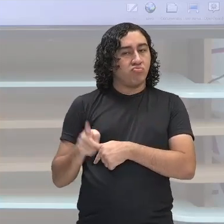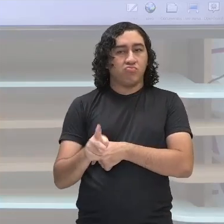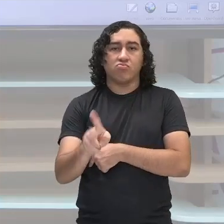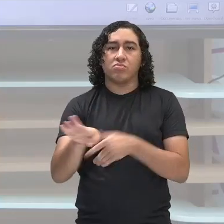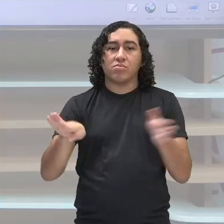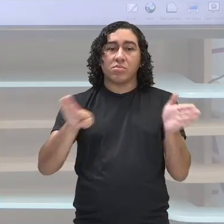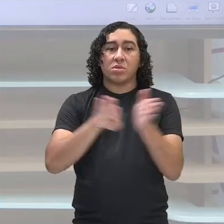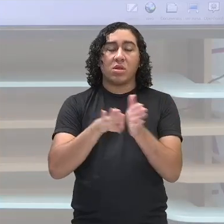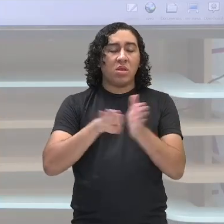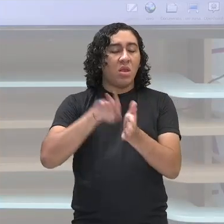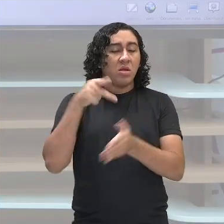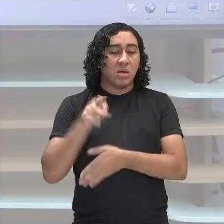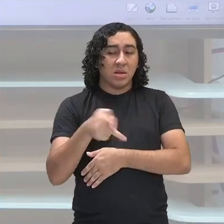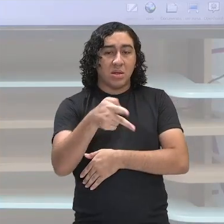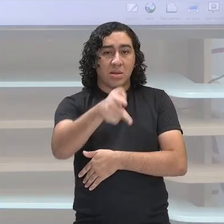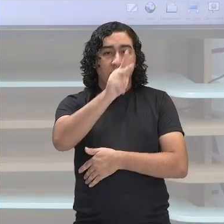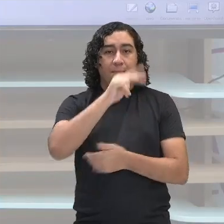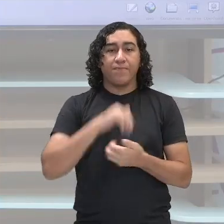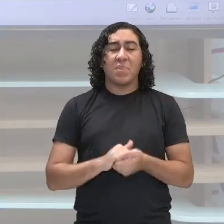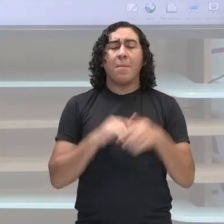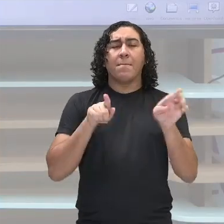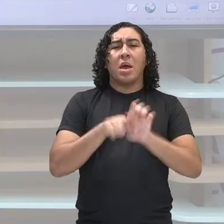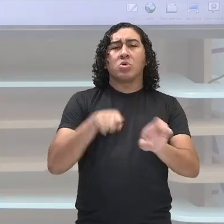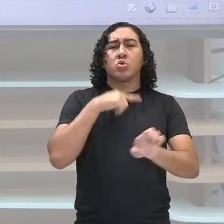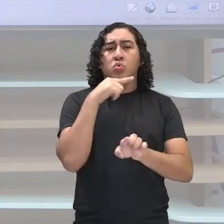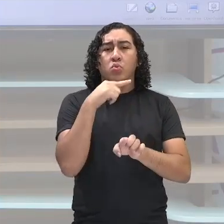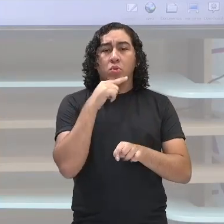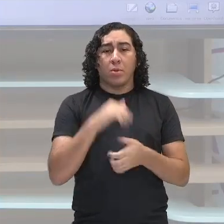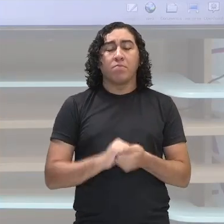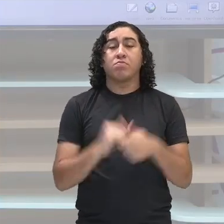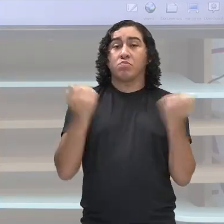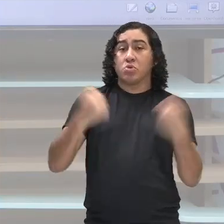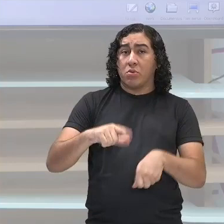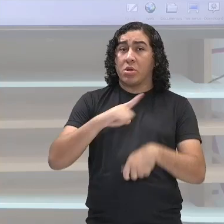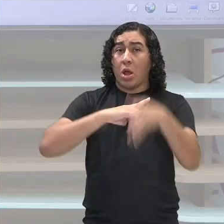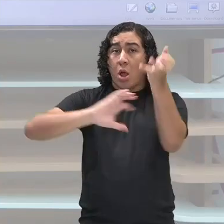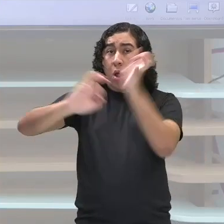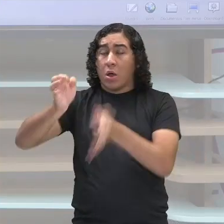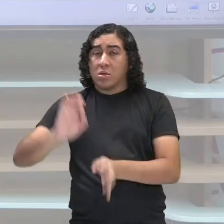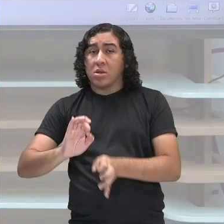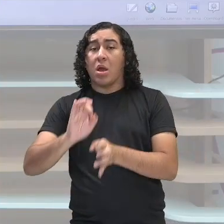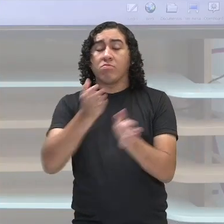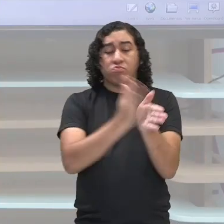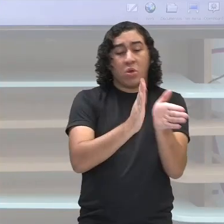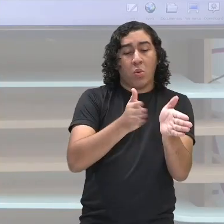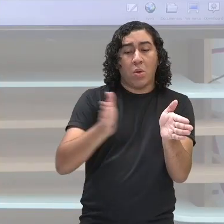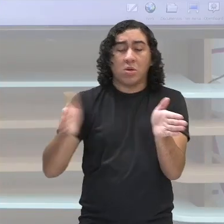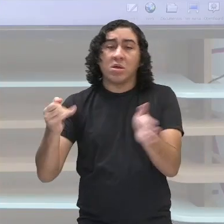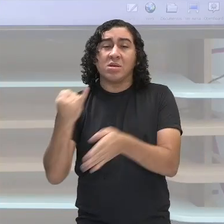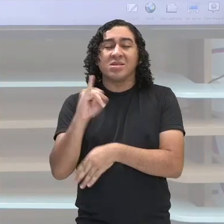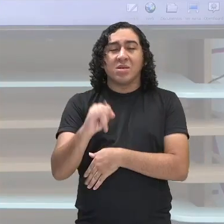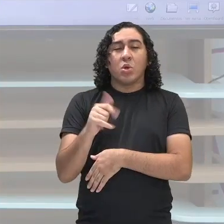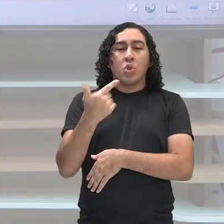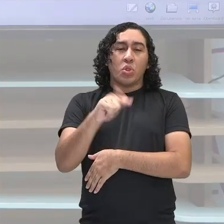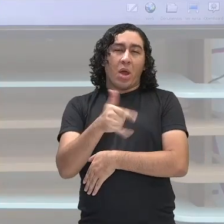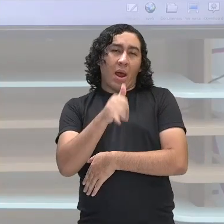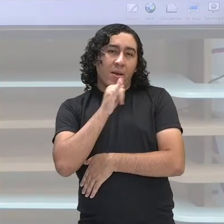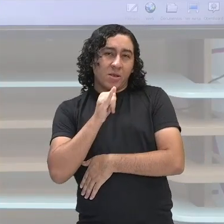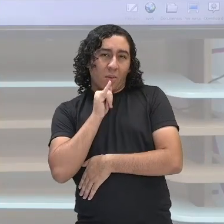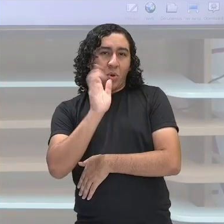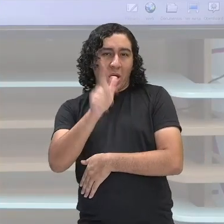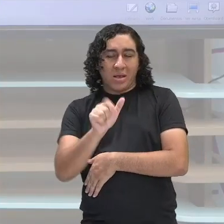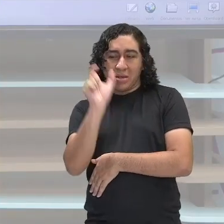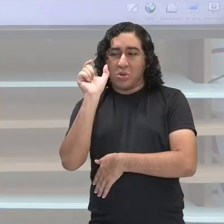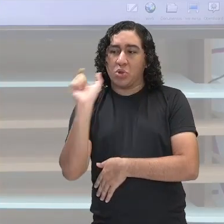o infinito. Agora eu pergunto a você, eu conseguiria montar essa sequência se eu não tivesse esse termo,